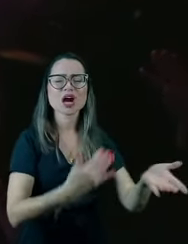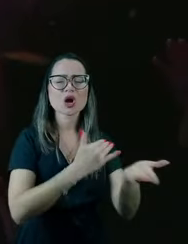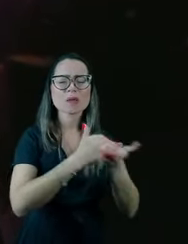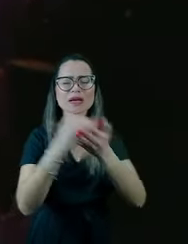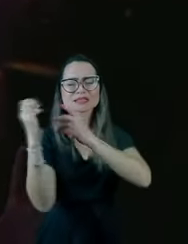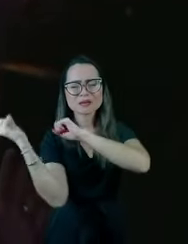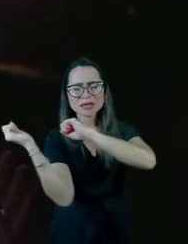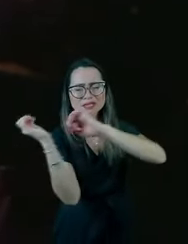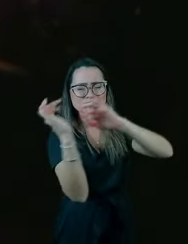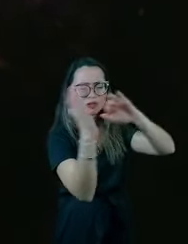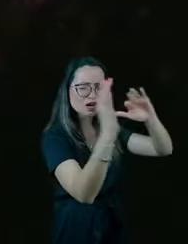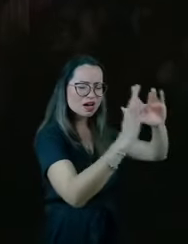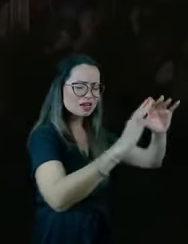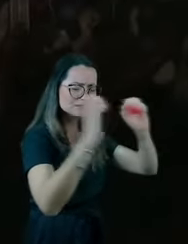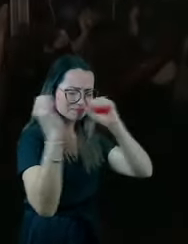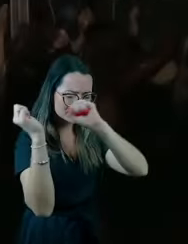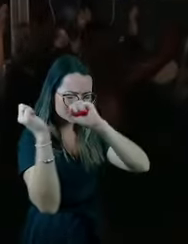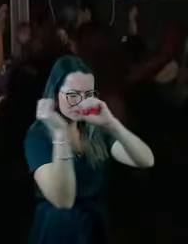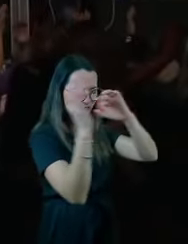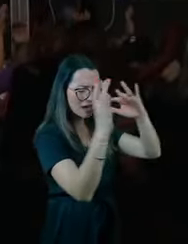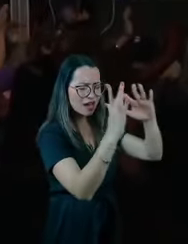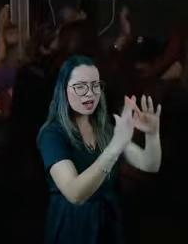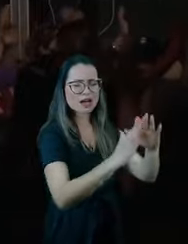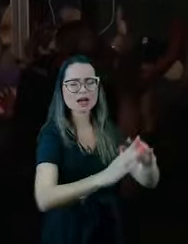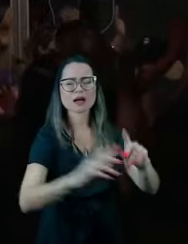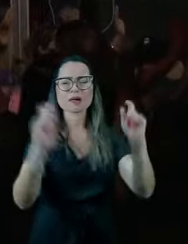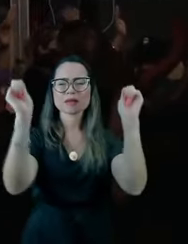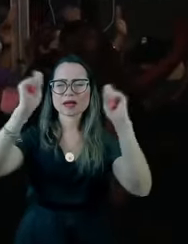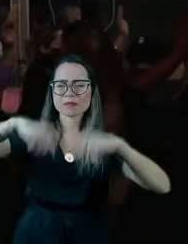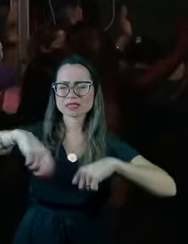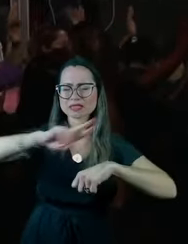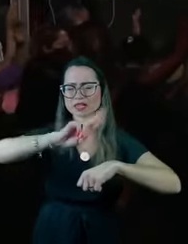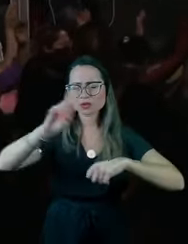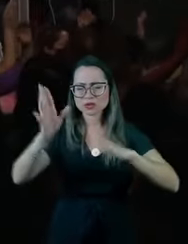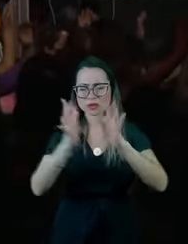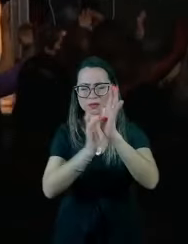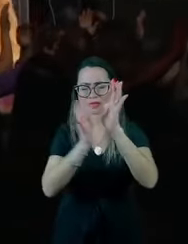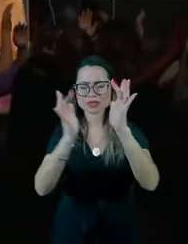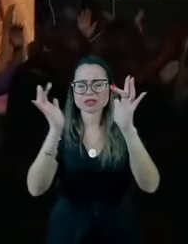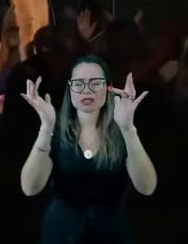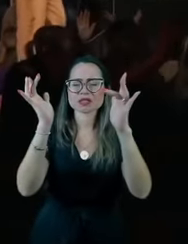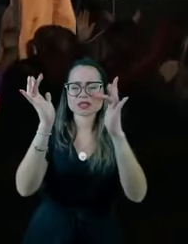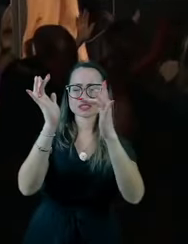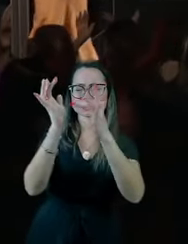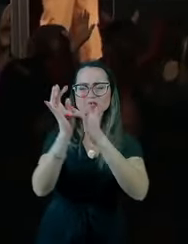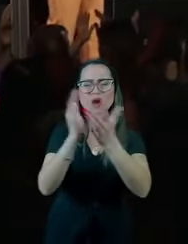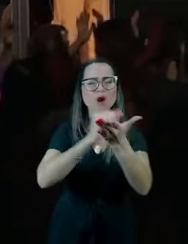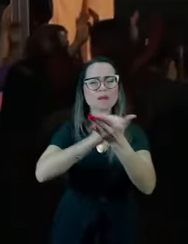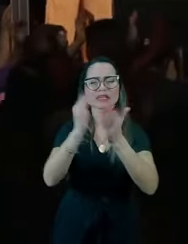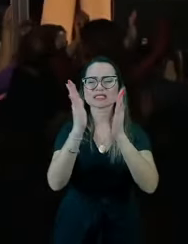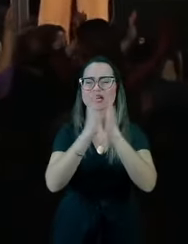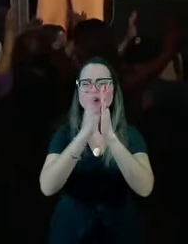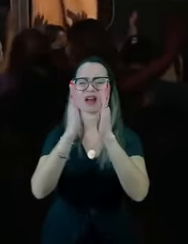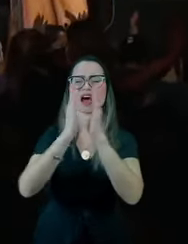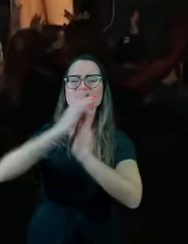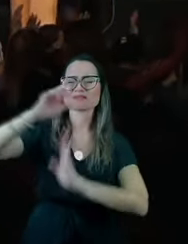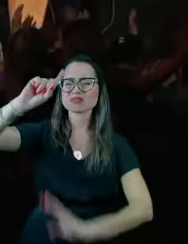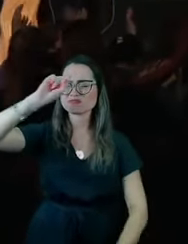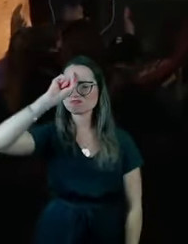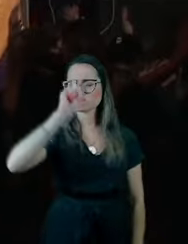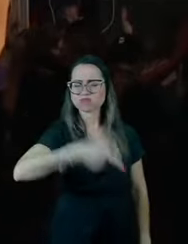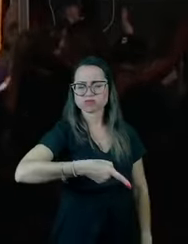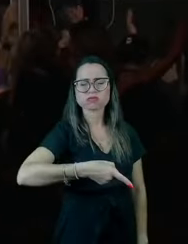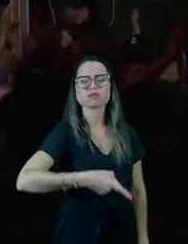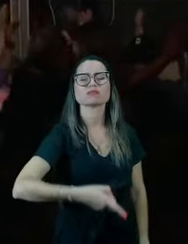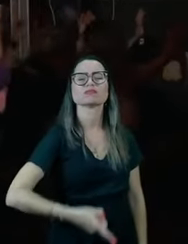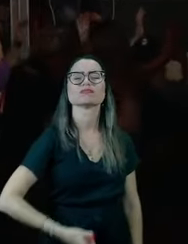casa. Isso. Pelo poder do nome de Jesus. Comece a orar. Você tem autoridade, mulher. O Senhor te concedeu